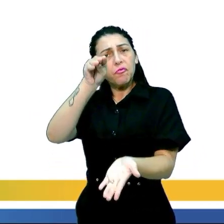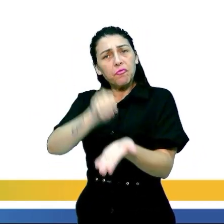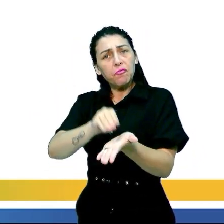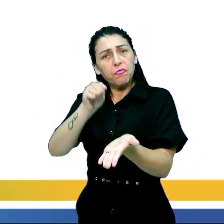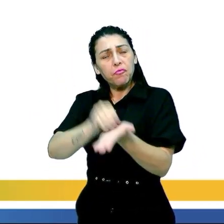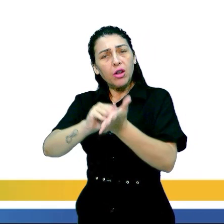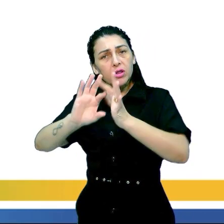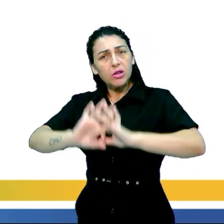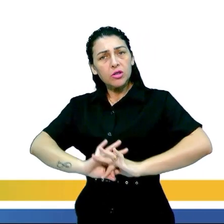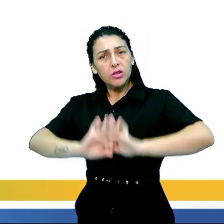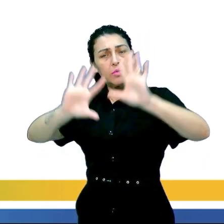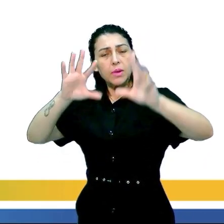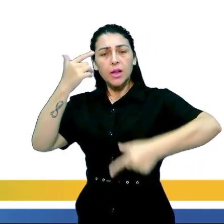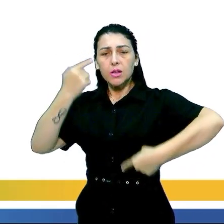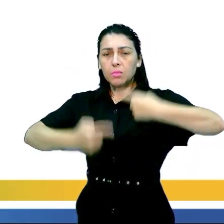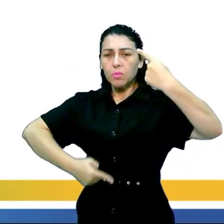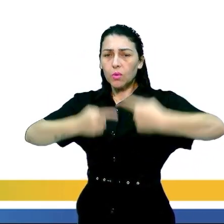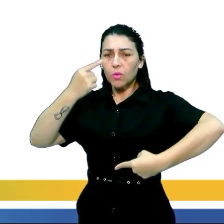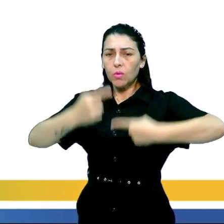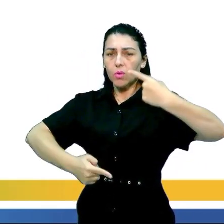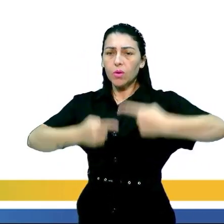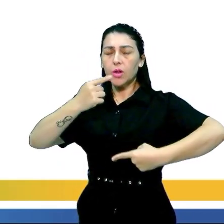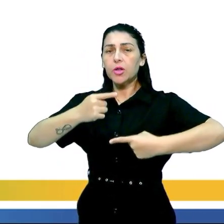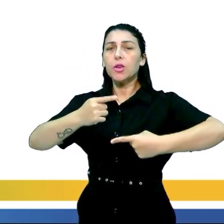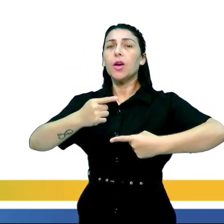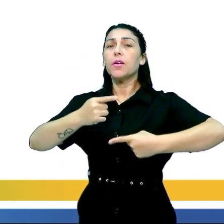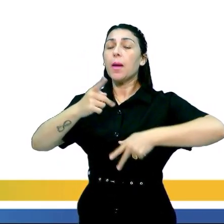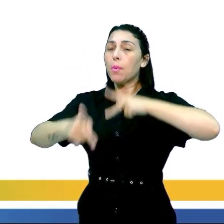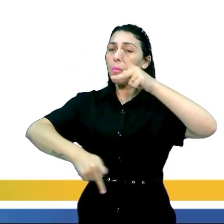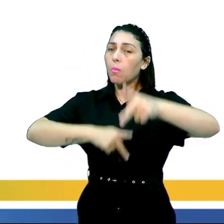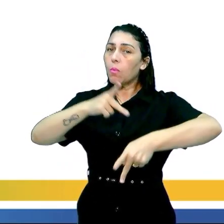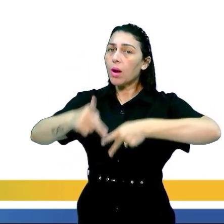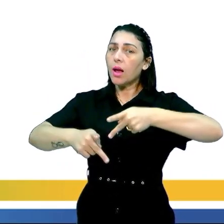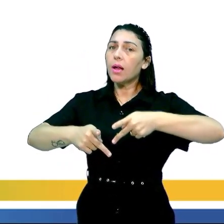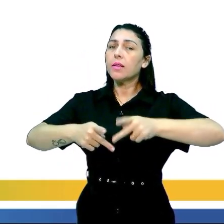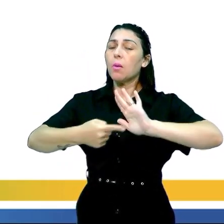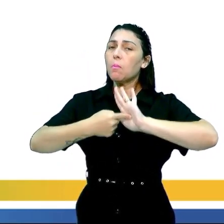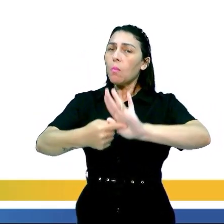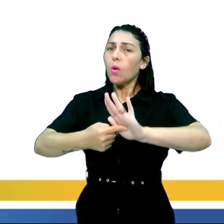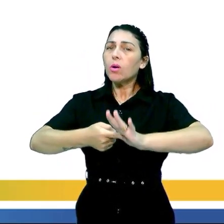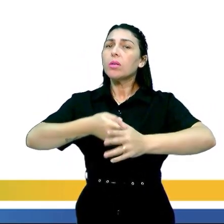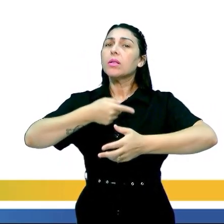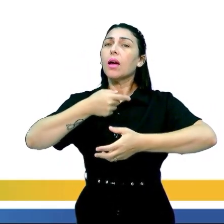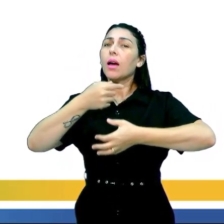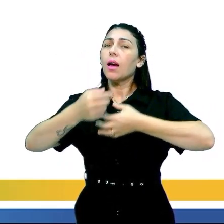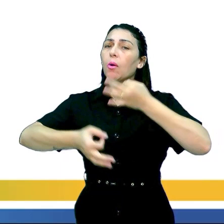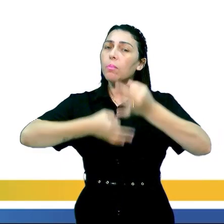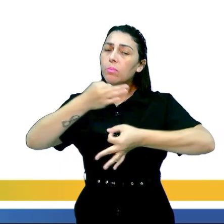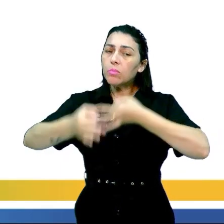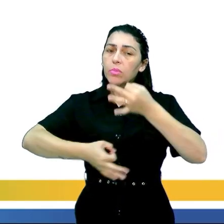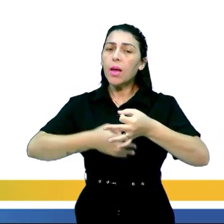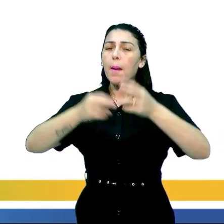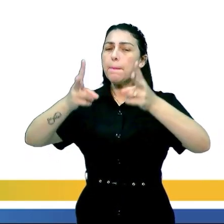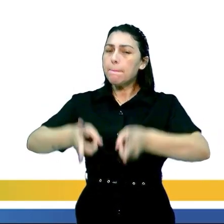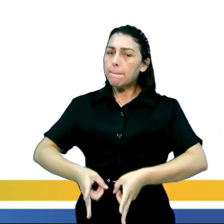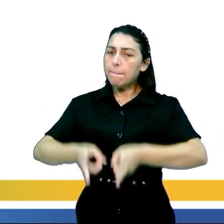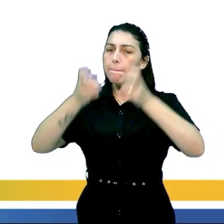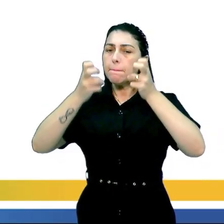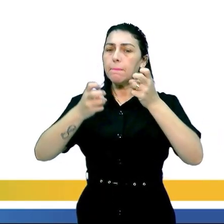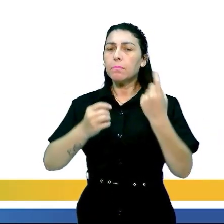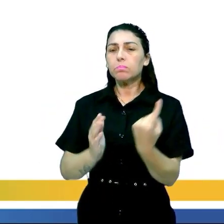de liberdade política e de expressão da população, e a gente pode também citar a percepção